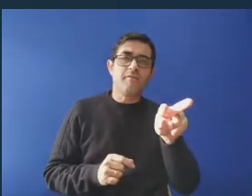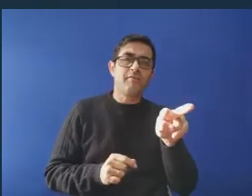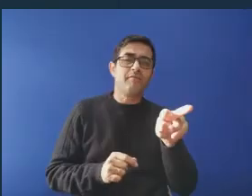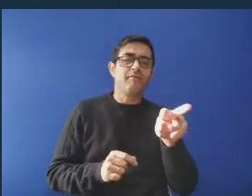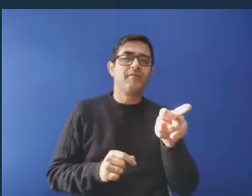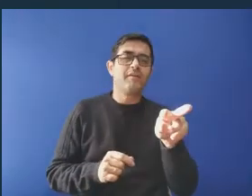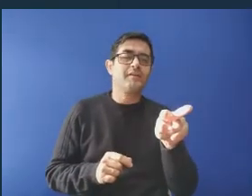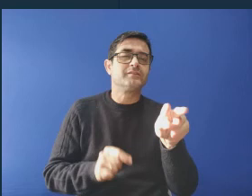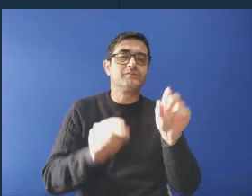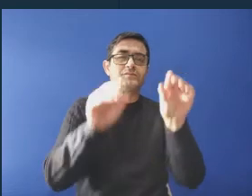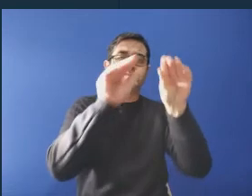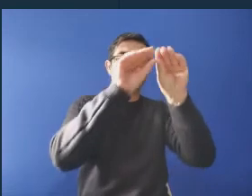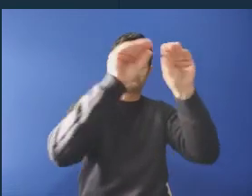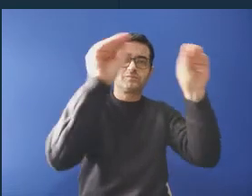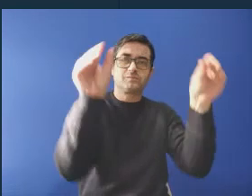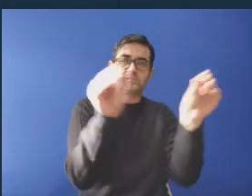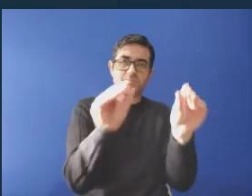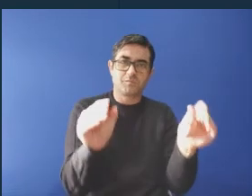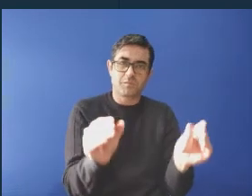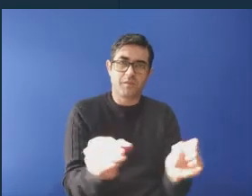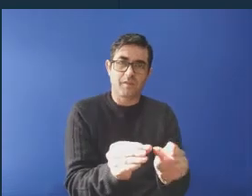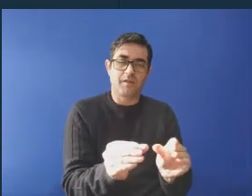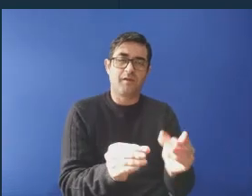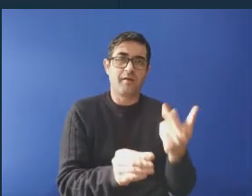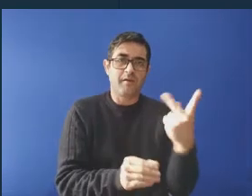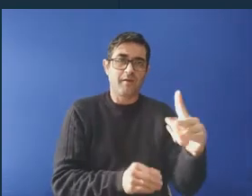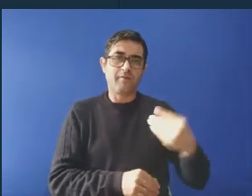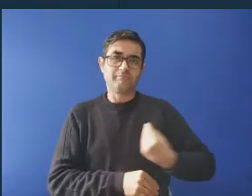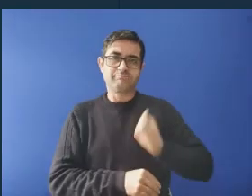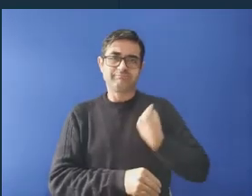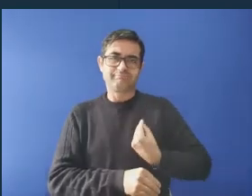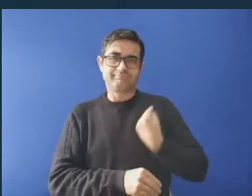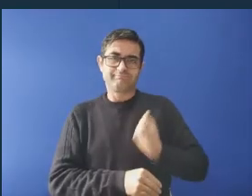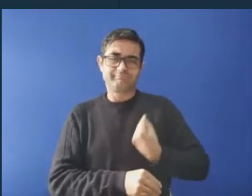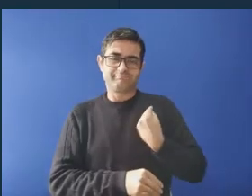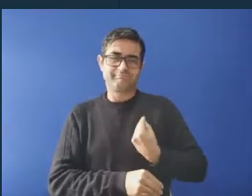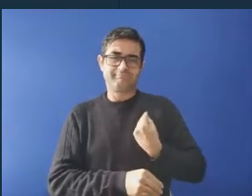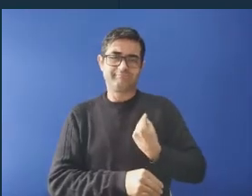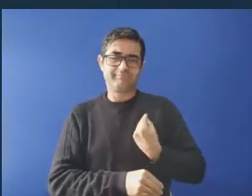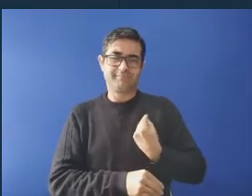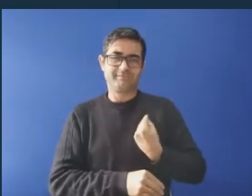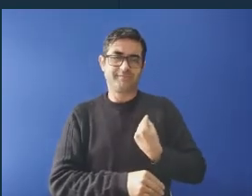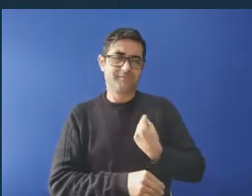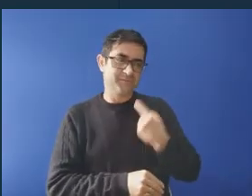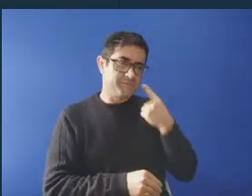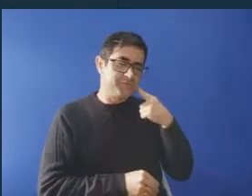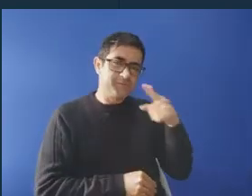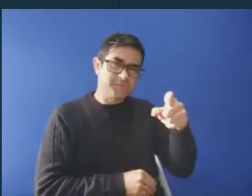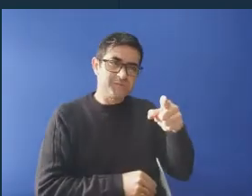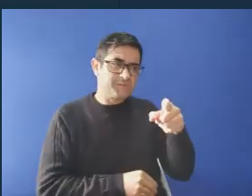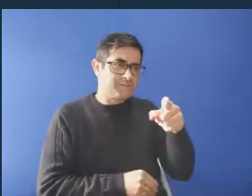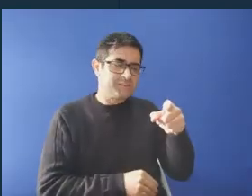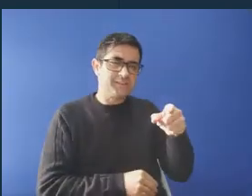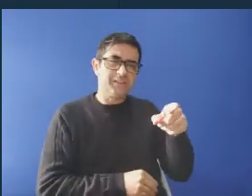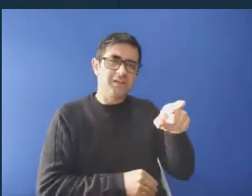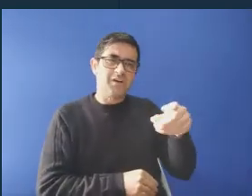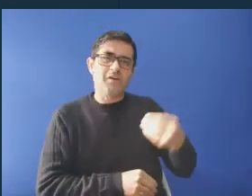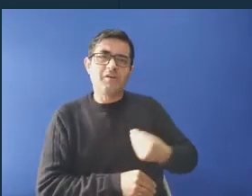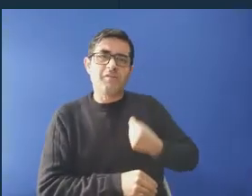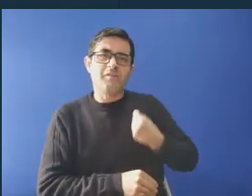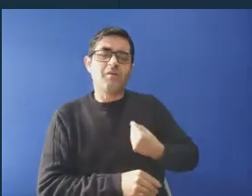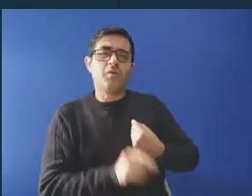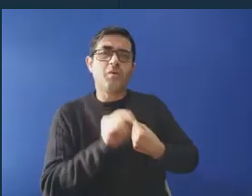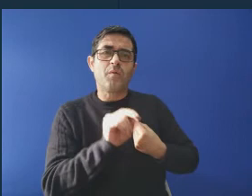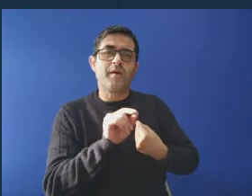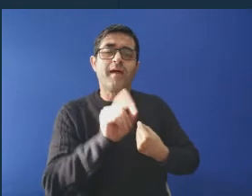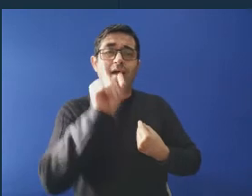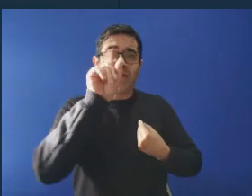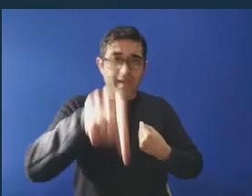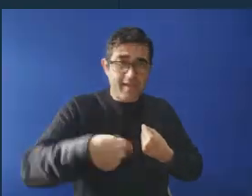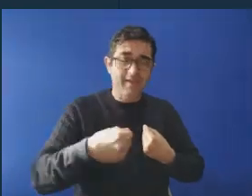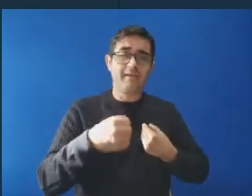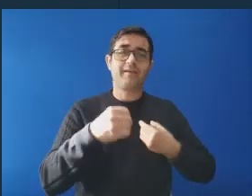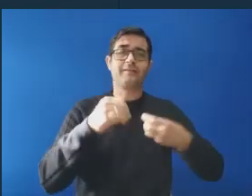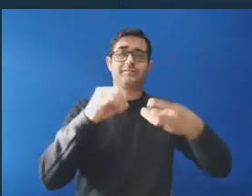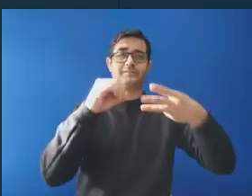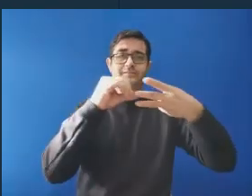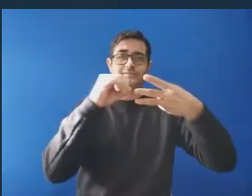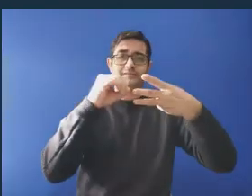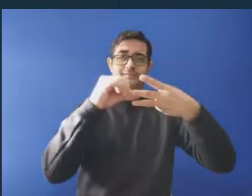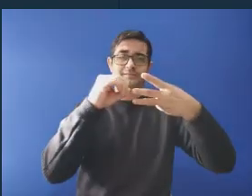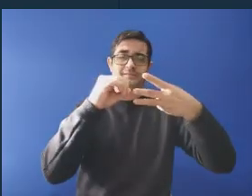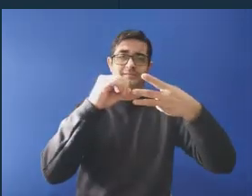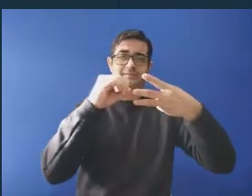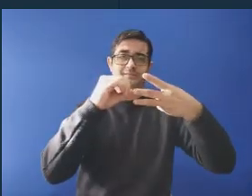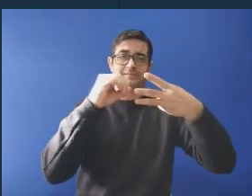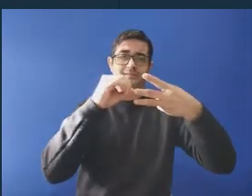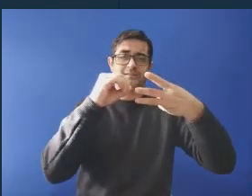vivos. Então, quando nós pensamos nos sistemas vivos, a primeira coisa que vem na nossa cabeça é a célula. A célula é